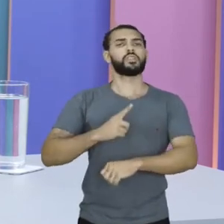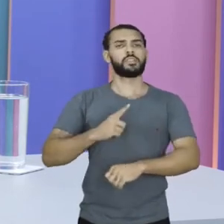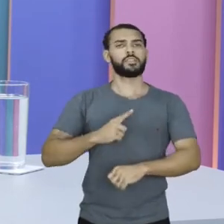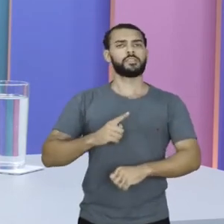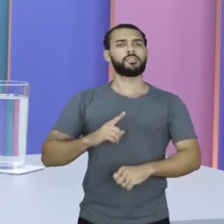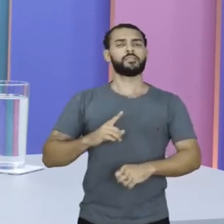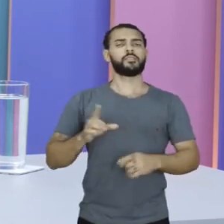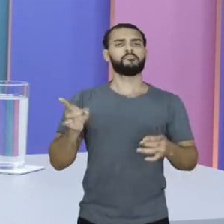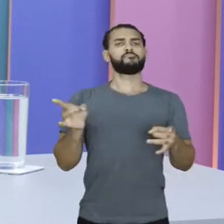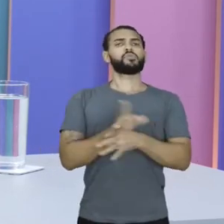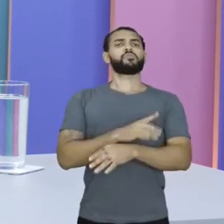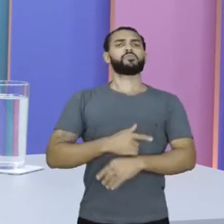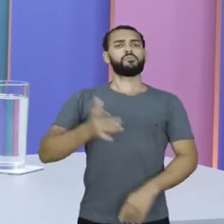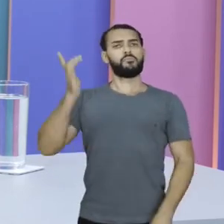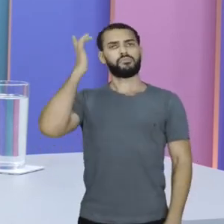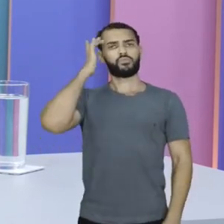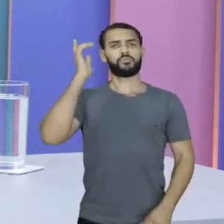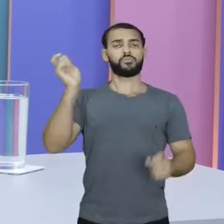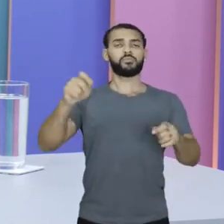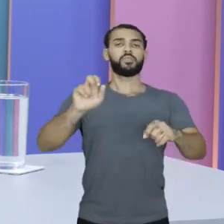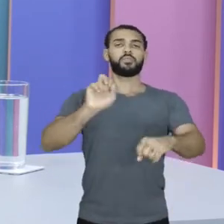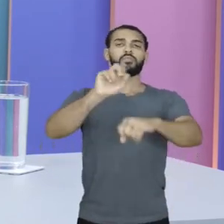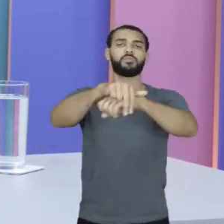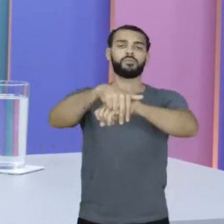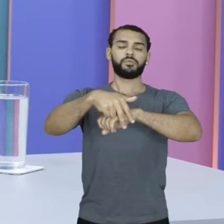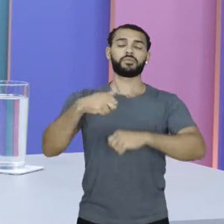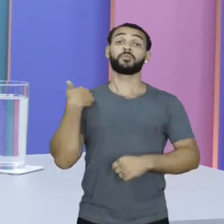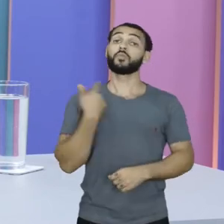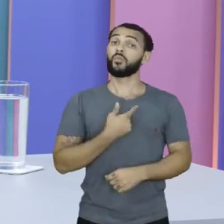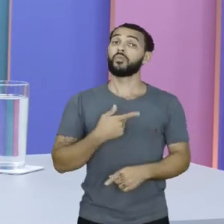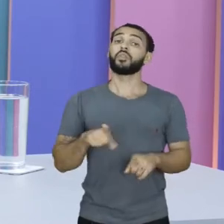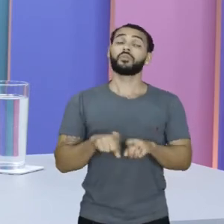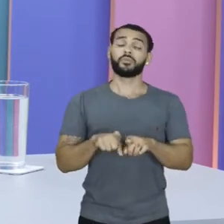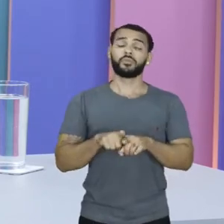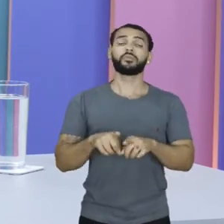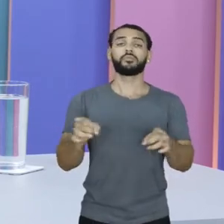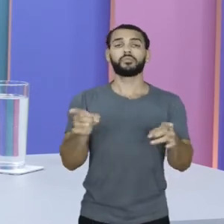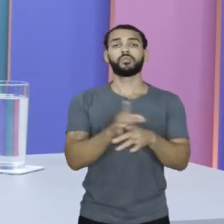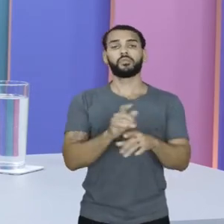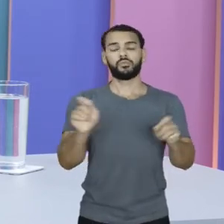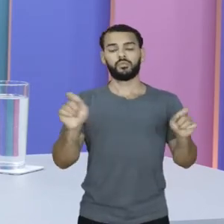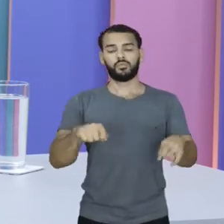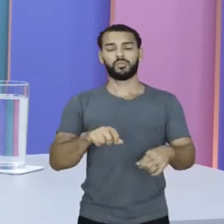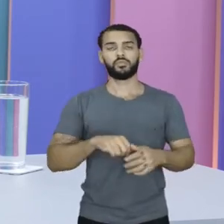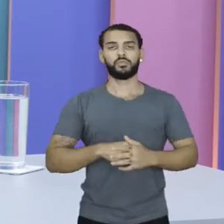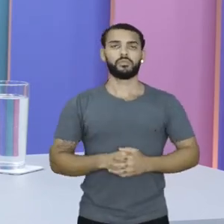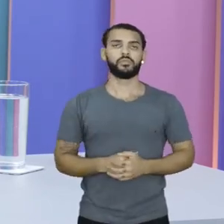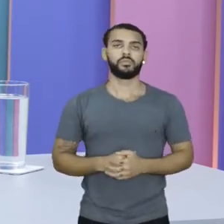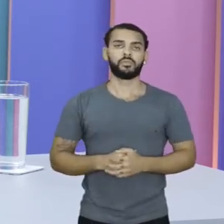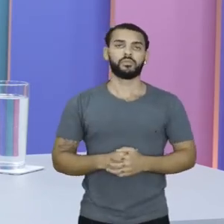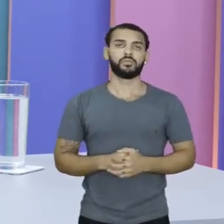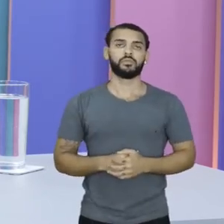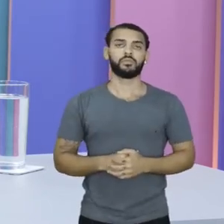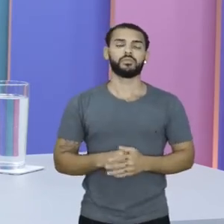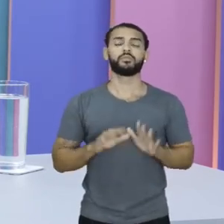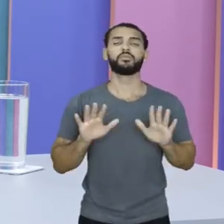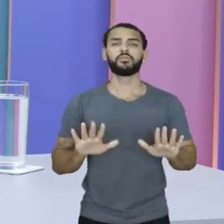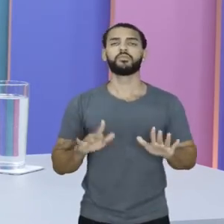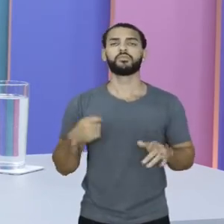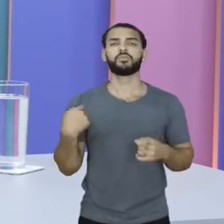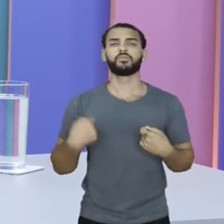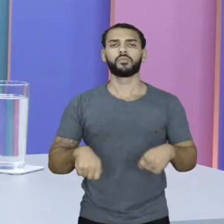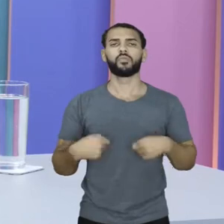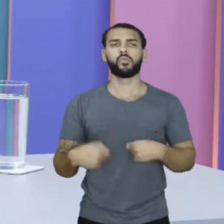que for preciso assumir, e nós estamos preparadas para fazer isso, né? O que precisamos fazer é